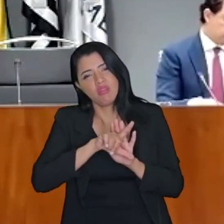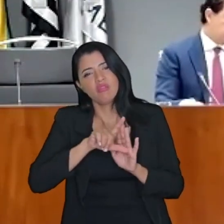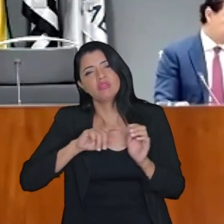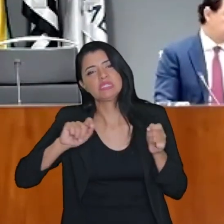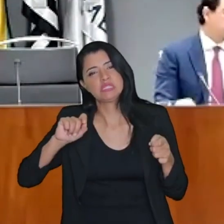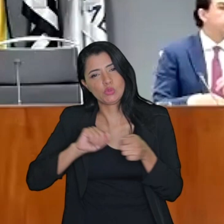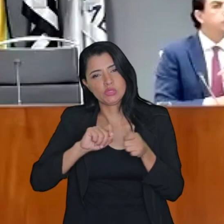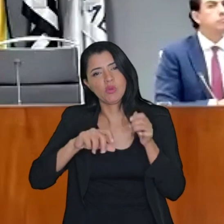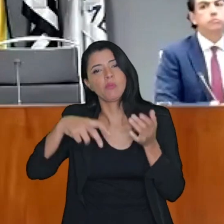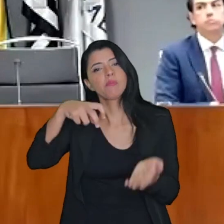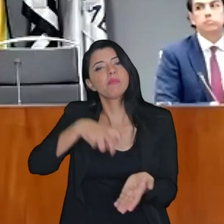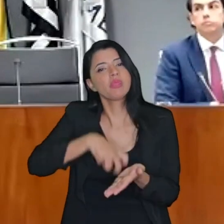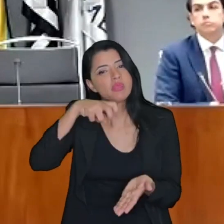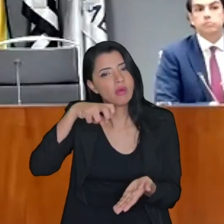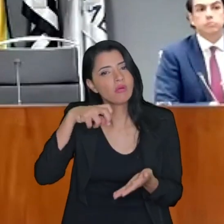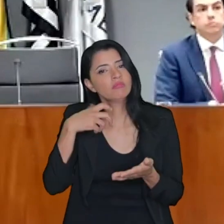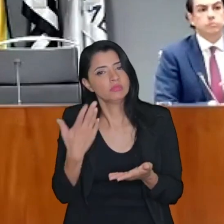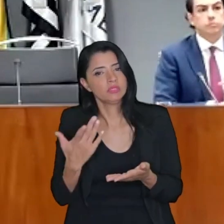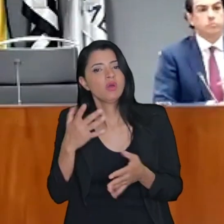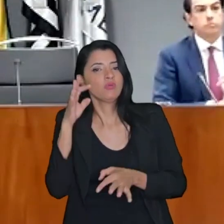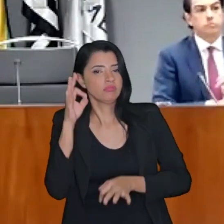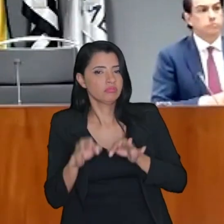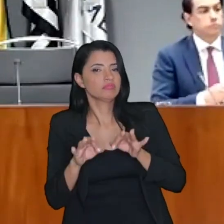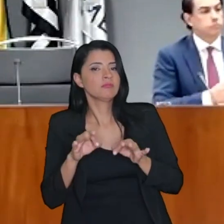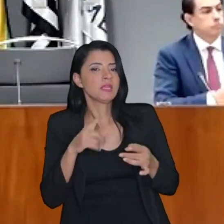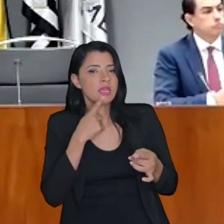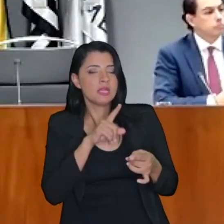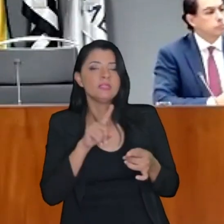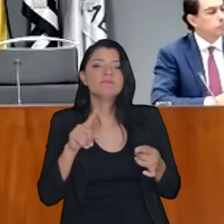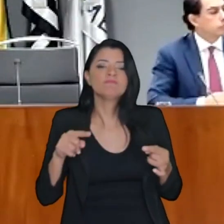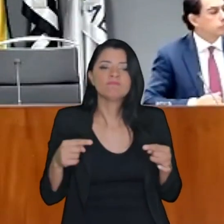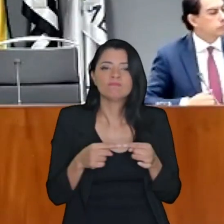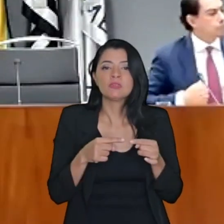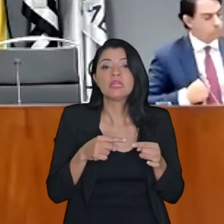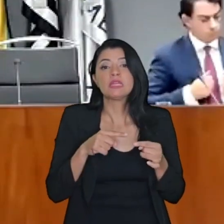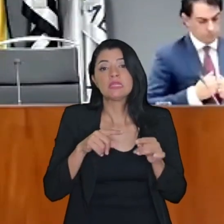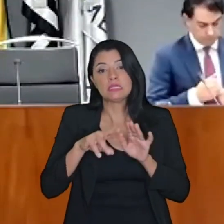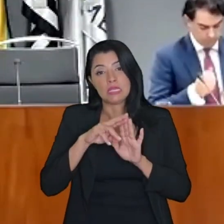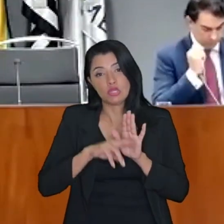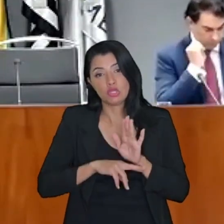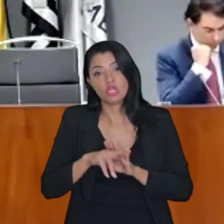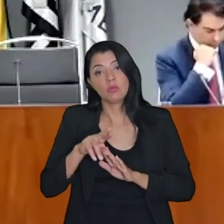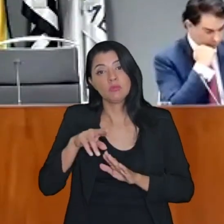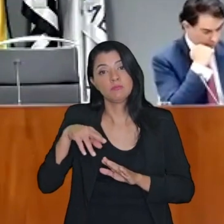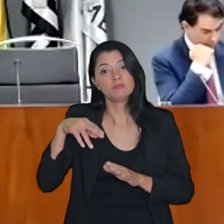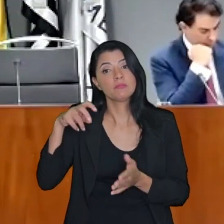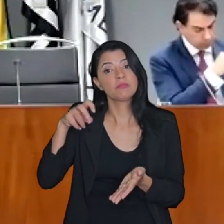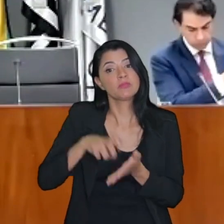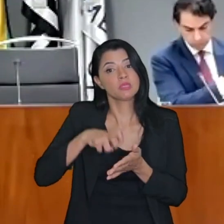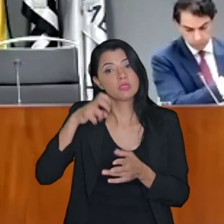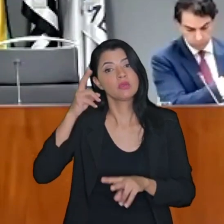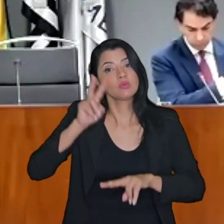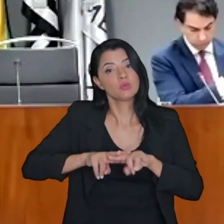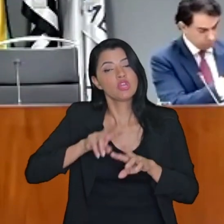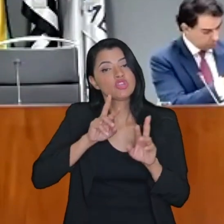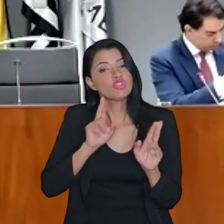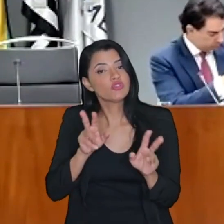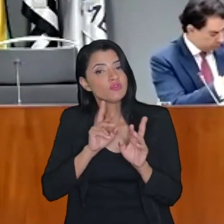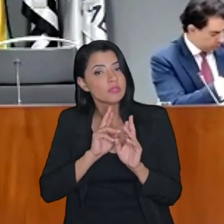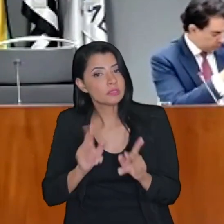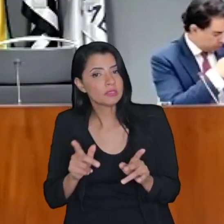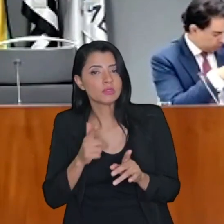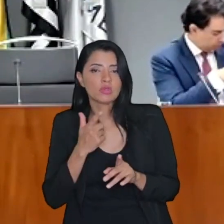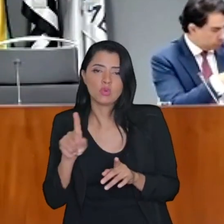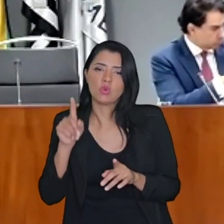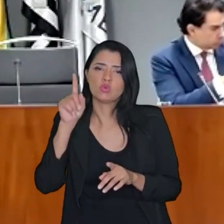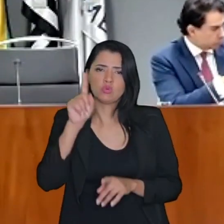seja, de alguma forma o legislador veda os chamados regimes disciplinares diferenciados, que, em